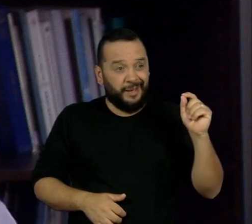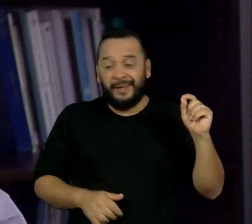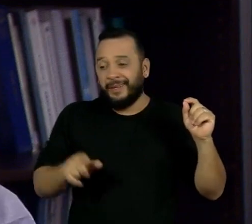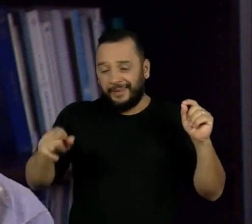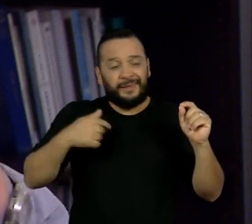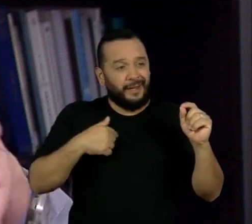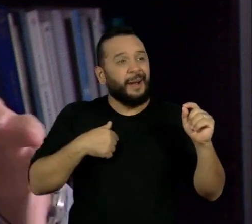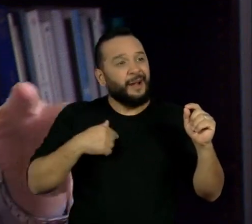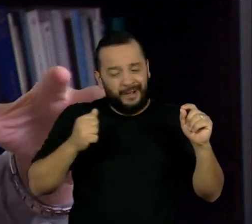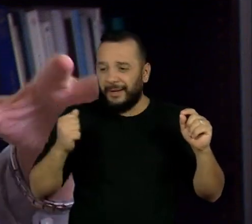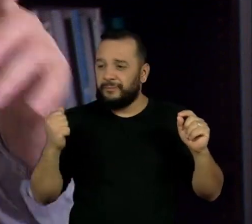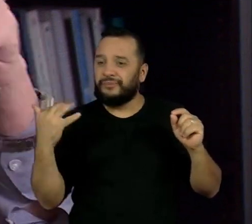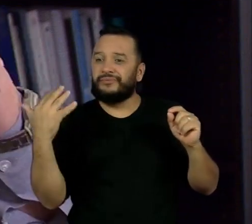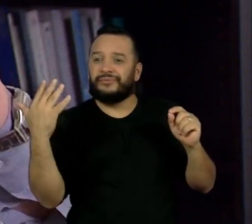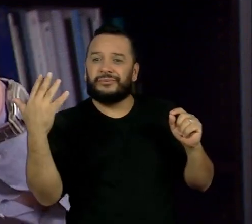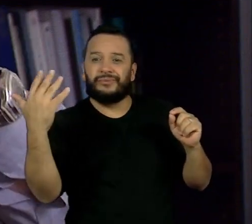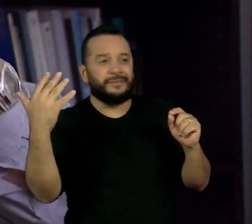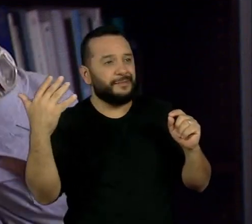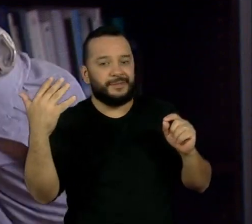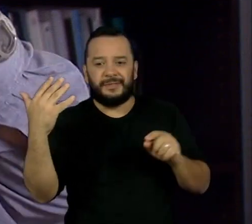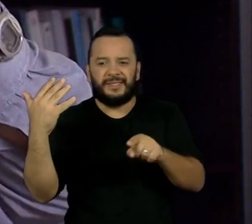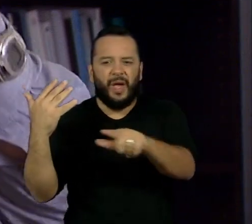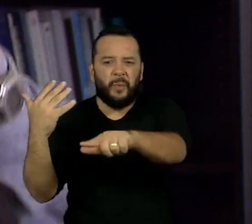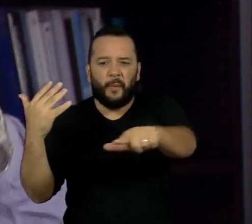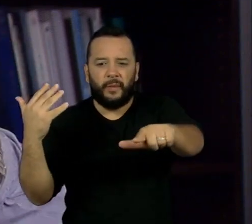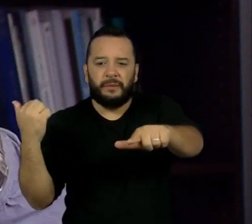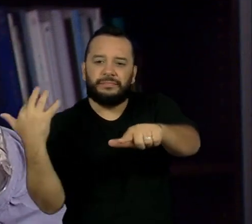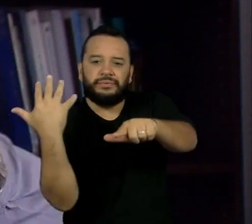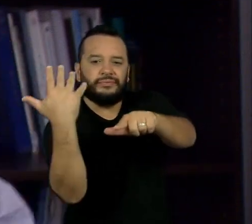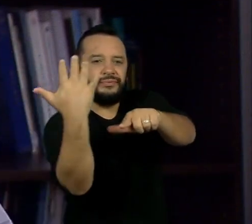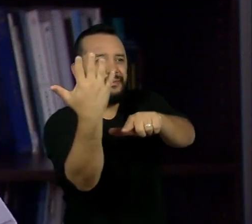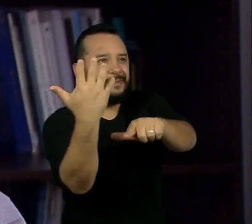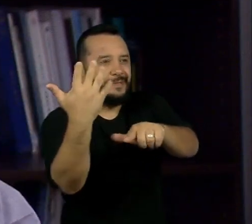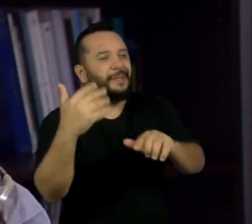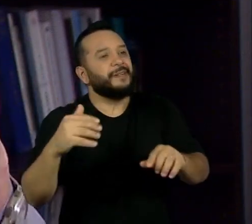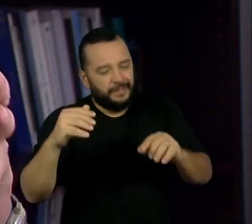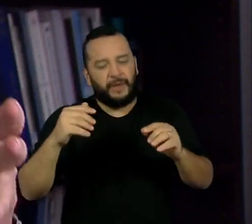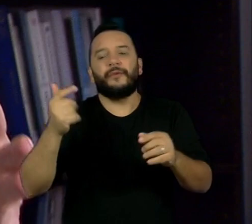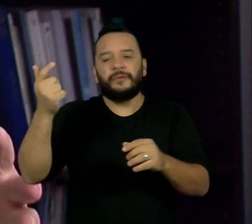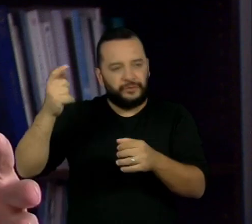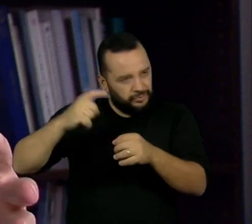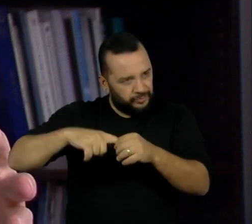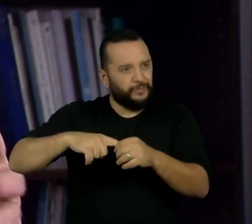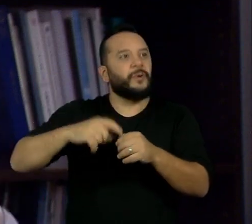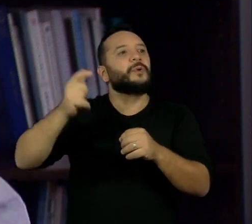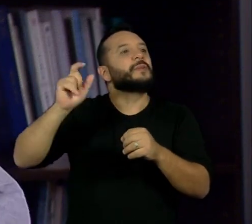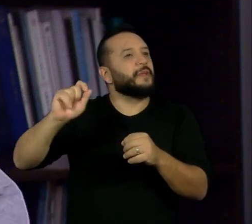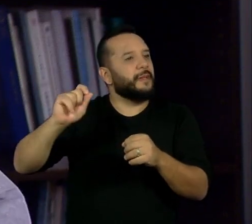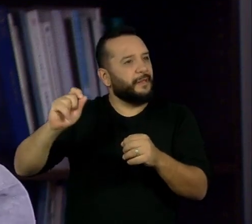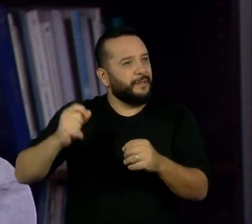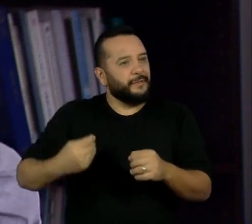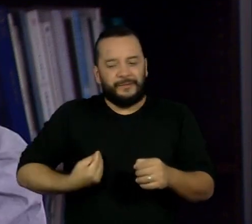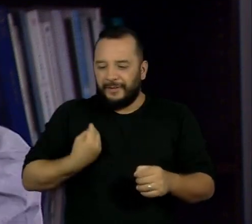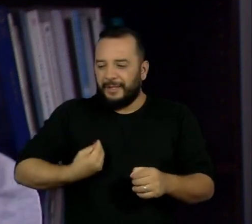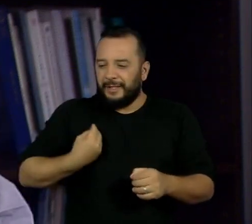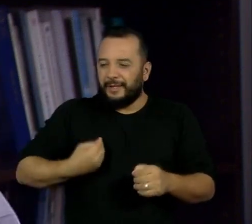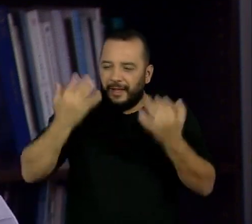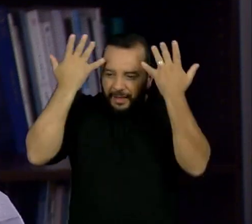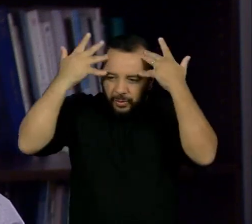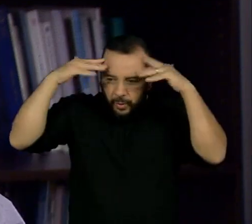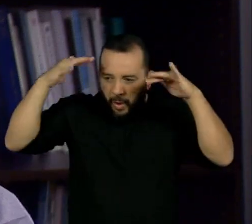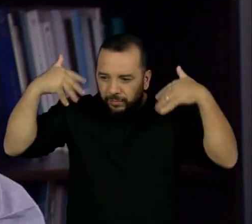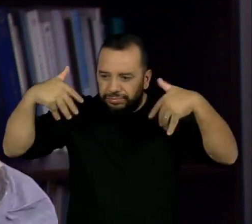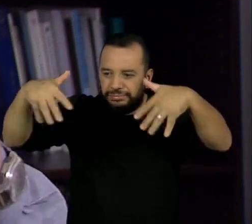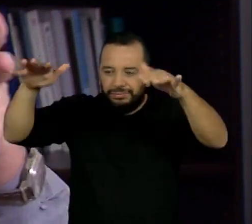eficiente que ela restaura, ela volta a reciclar a água, ela baixa a temperatura, ela vai